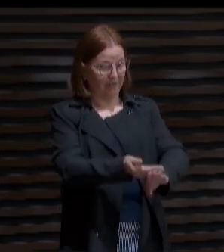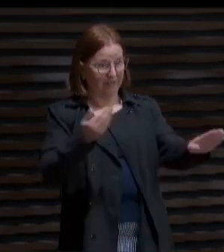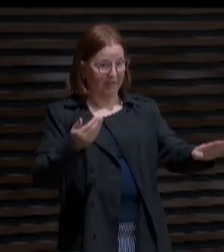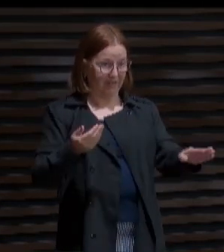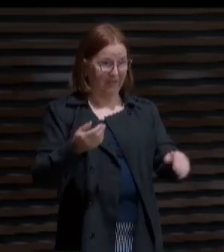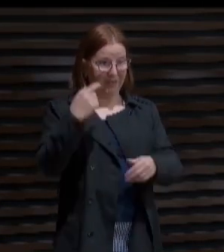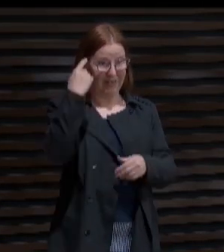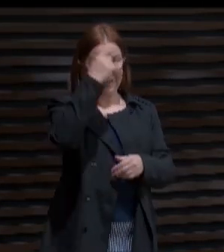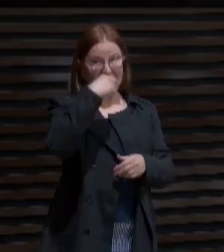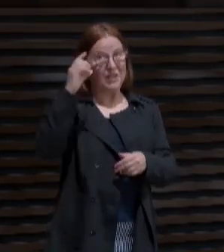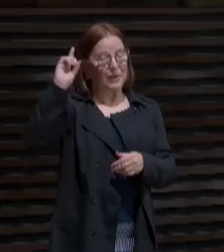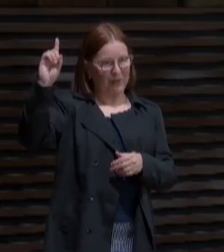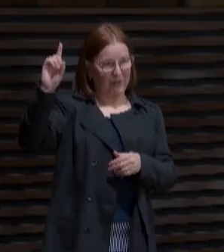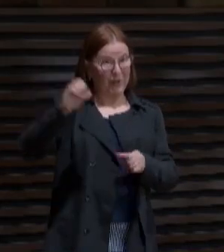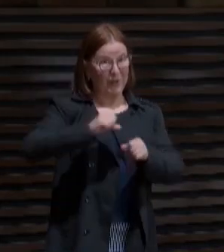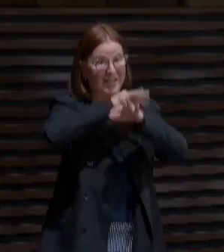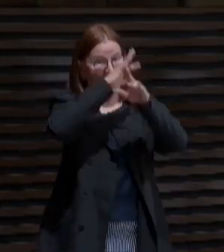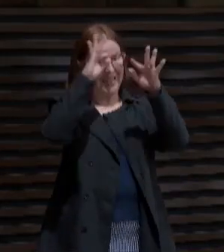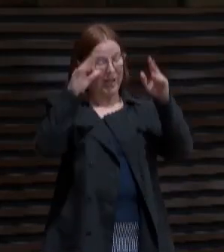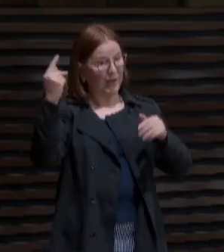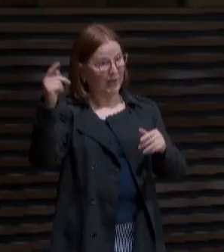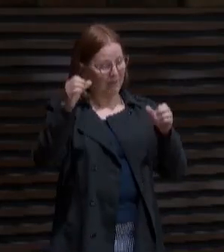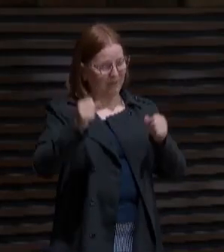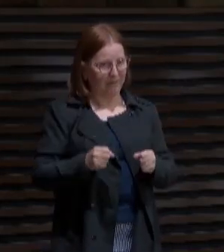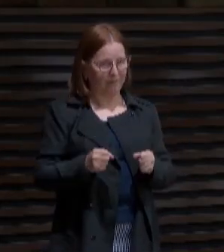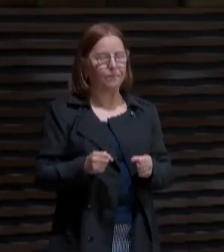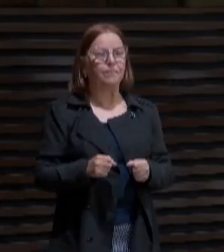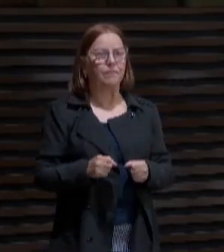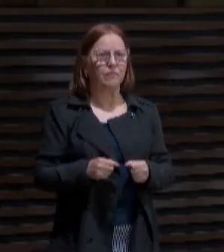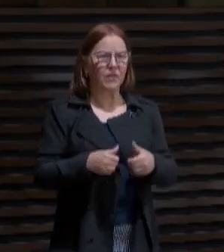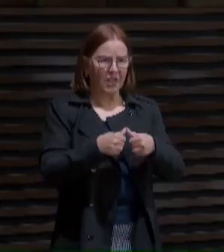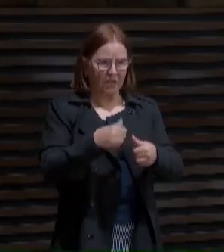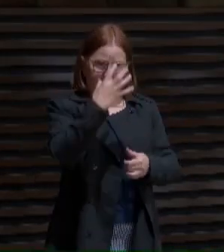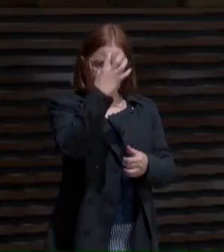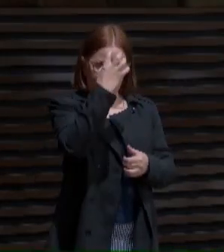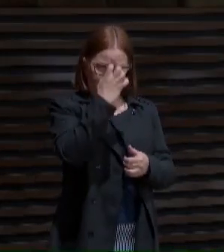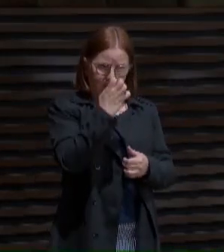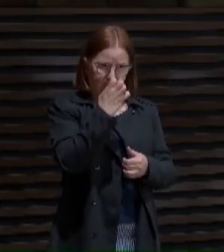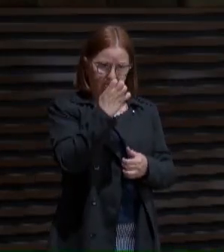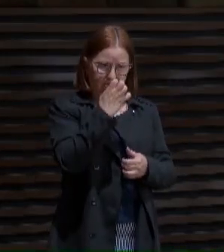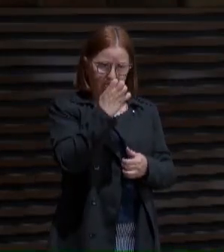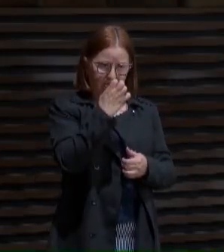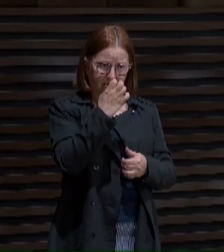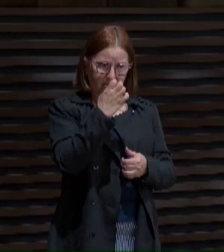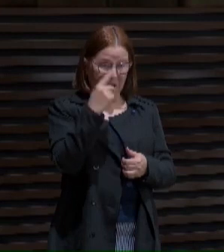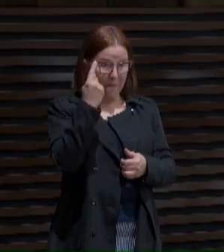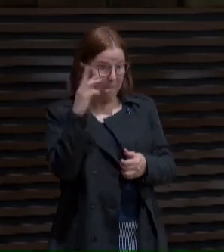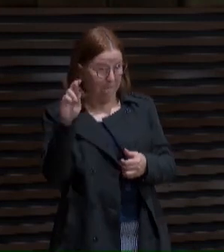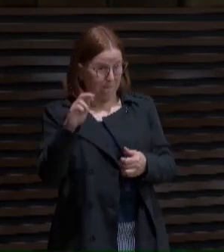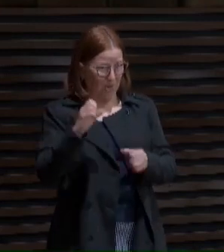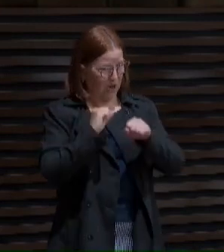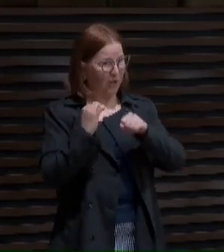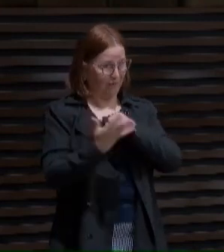poder. Meus irmãos, isso aqui é muito sério. É muito mais sério que Covid. É muito